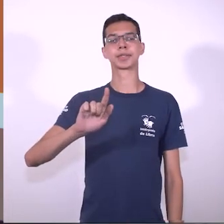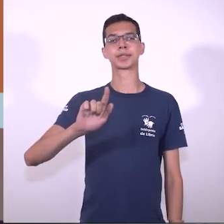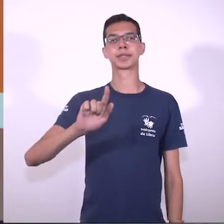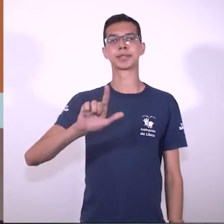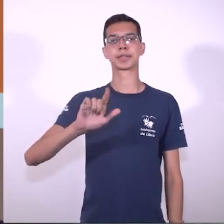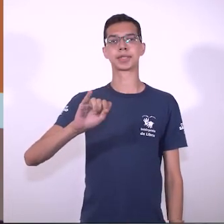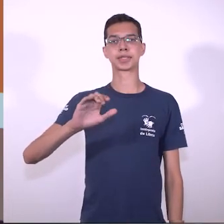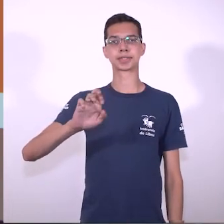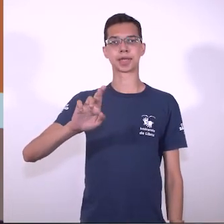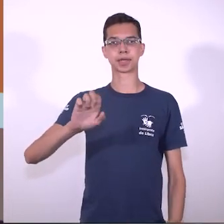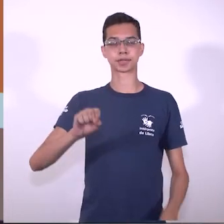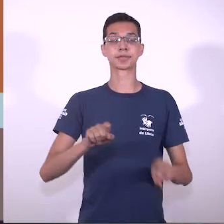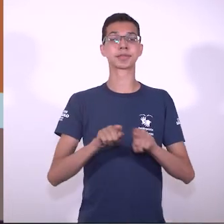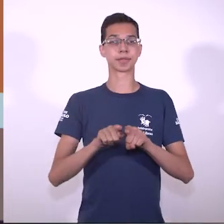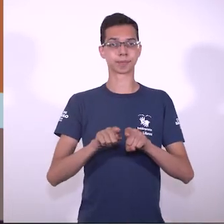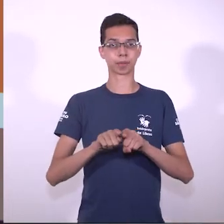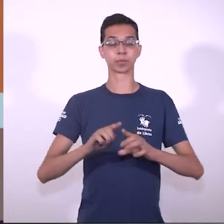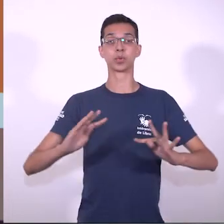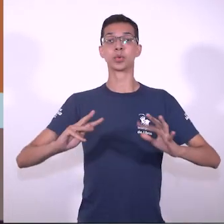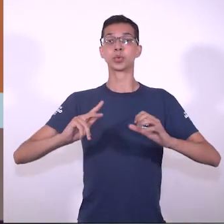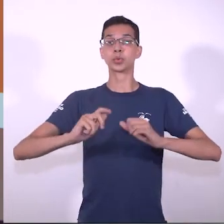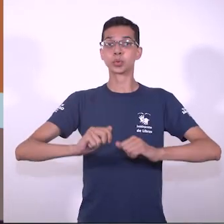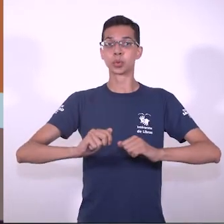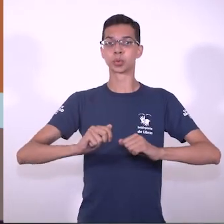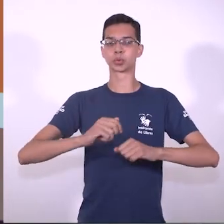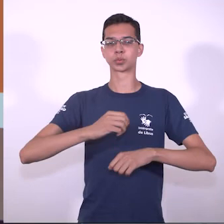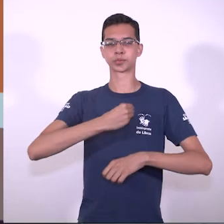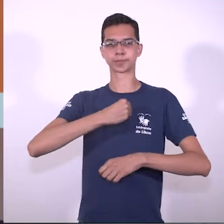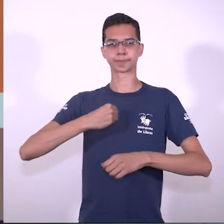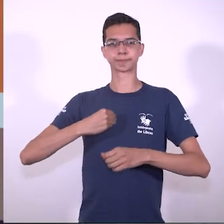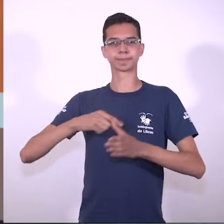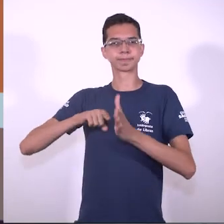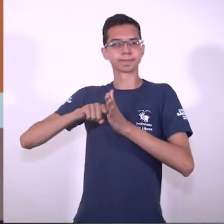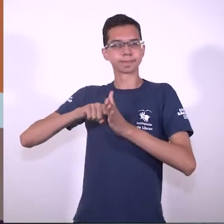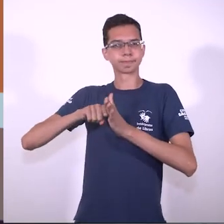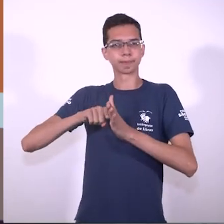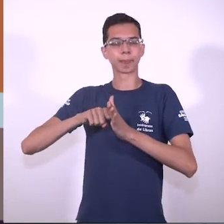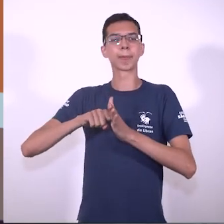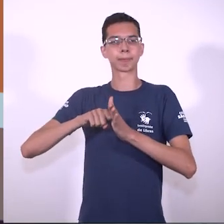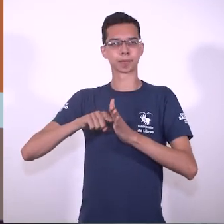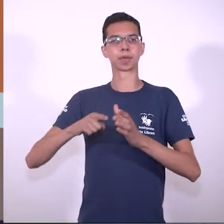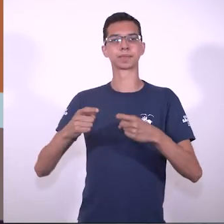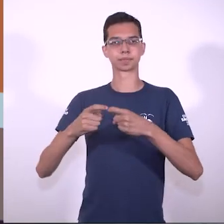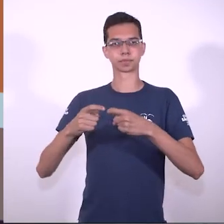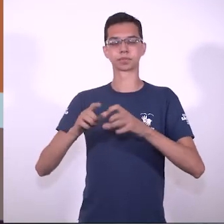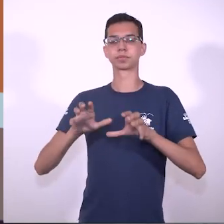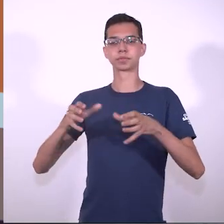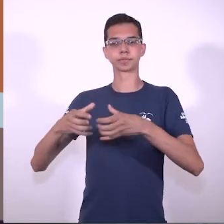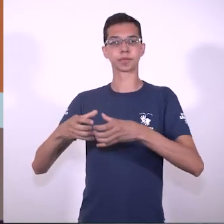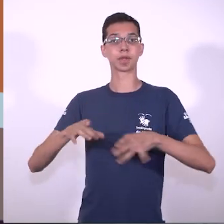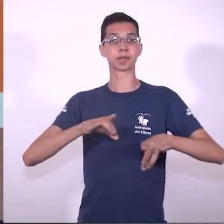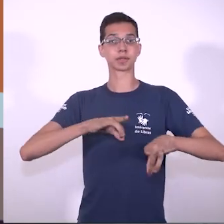estudos clínicos de relevância científica e a nossa equipe técnica, então,